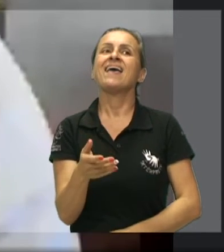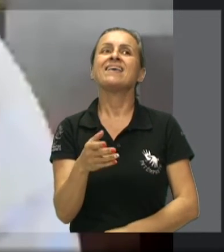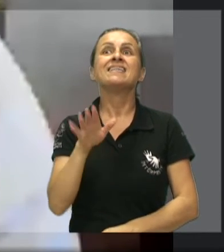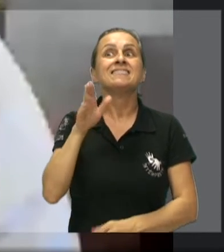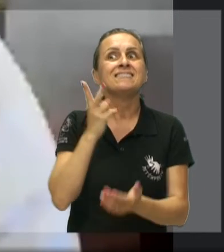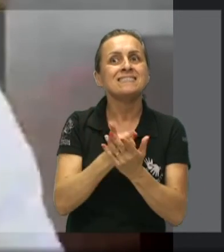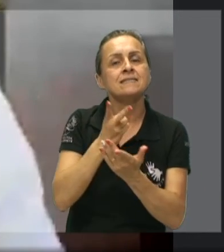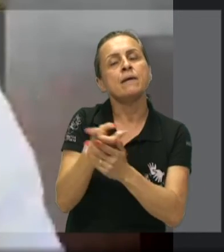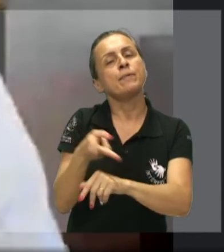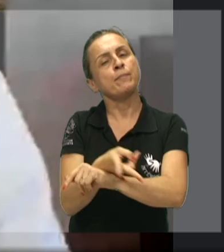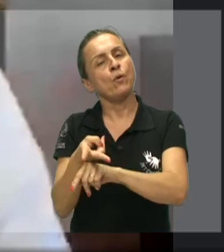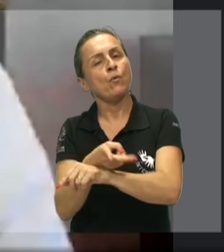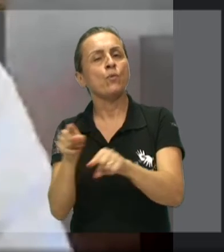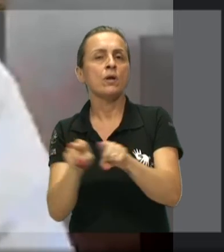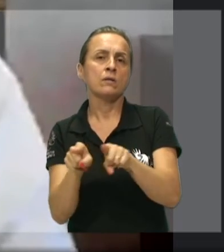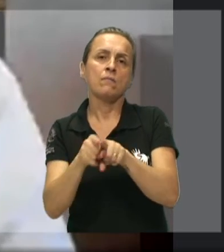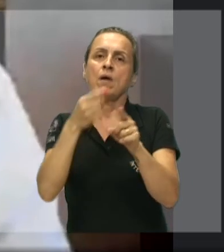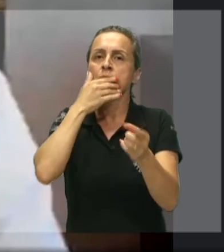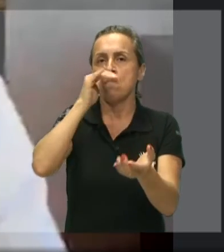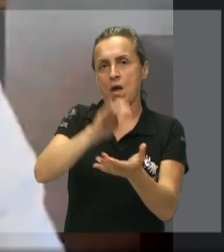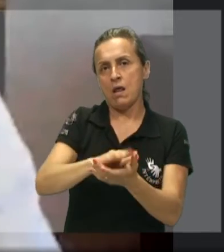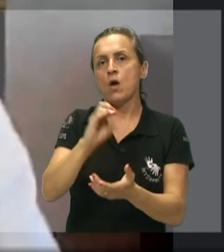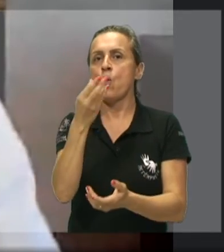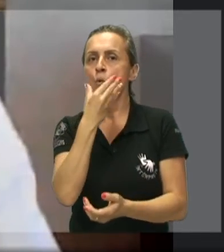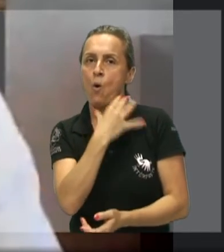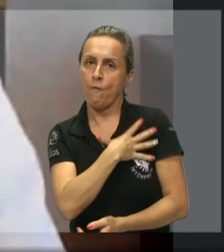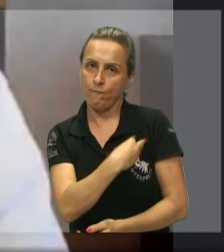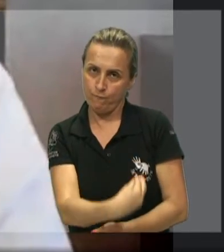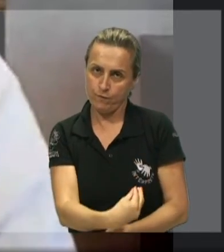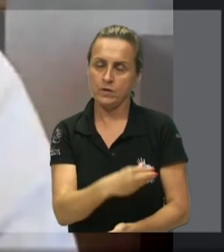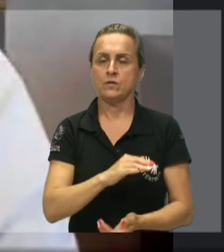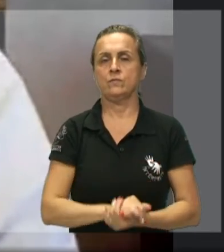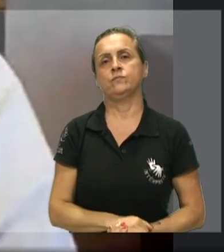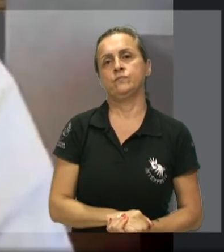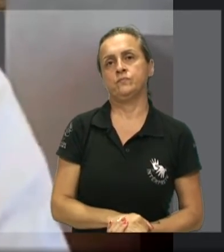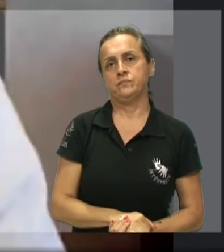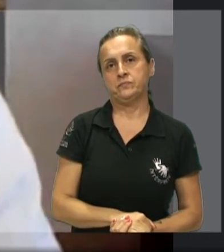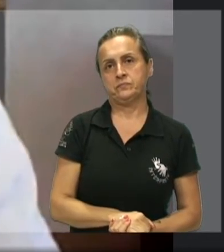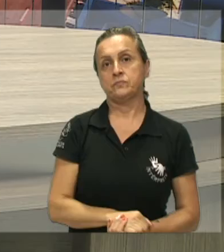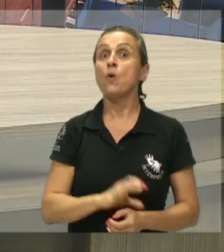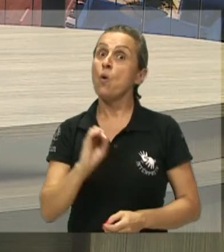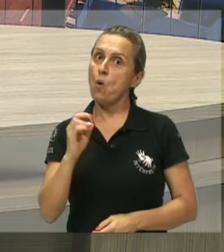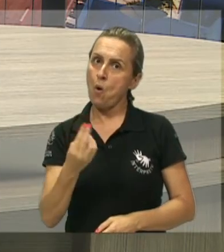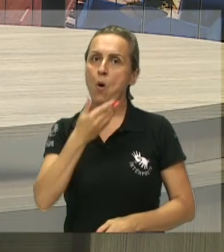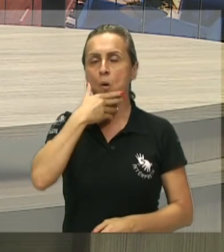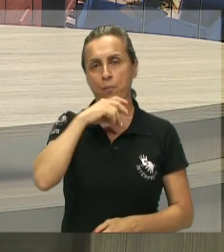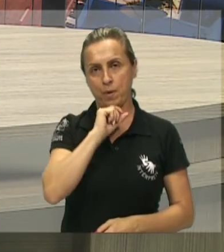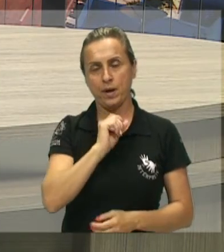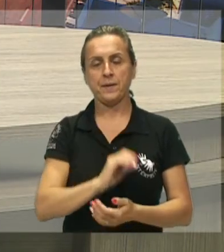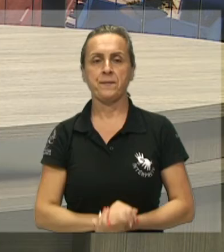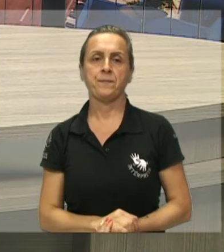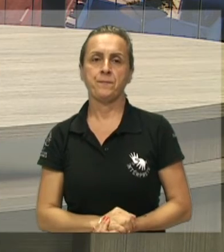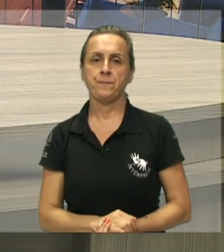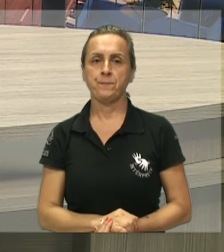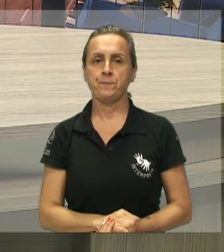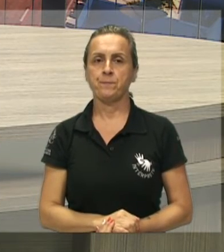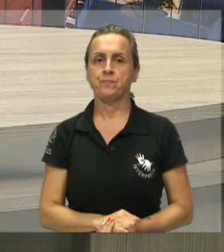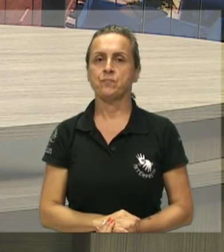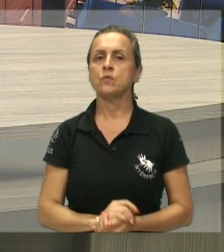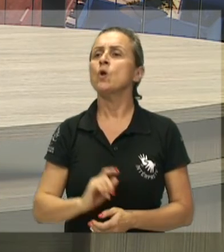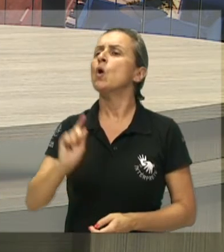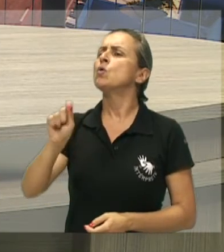uma certa regularidade e elas tentam passar isso para os maridos ou para os pais. Com relação ao tratamento, ainda existe